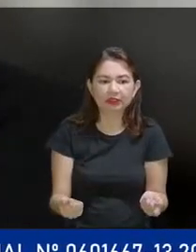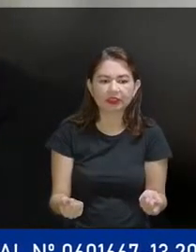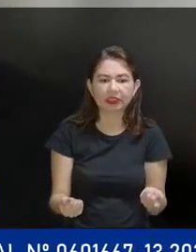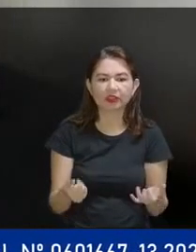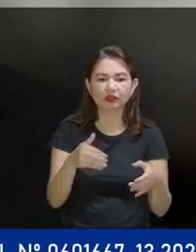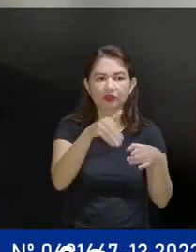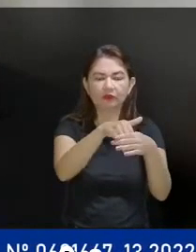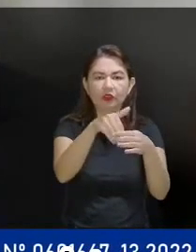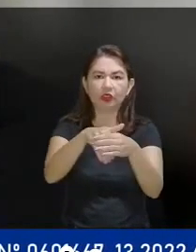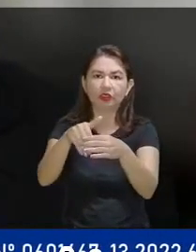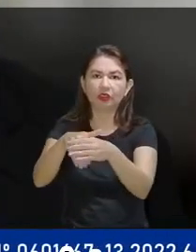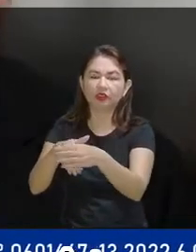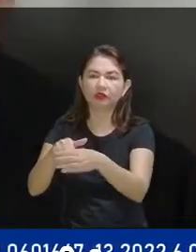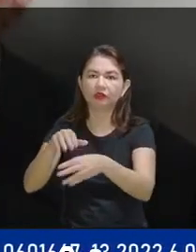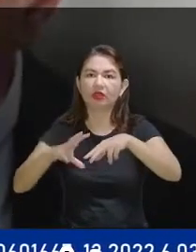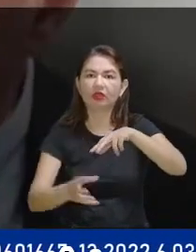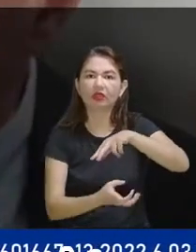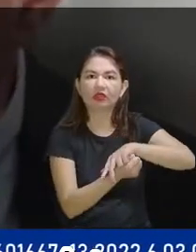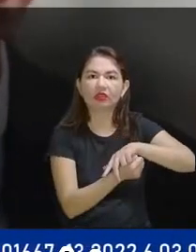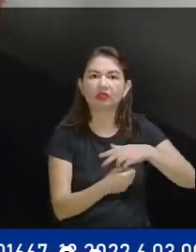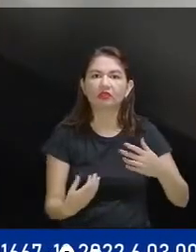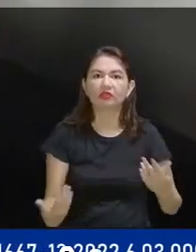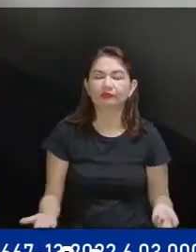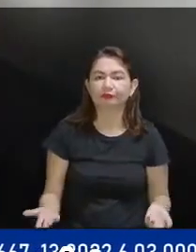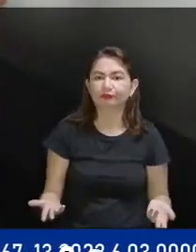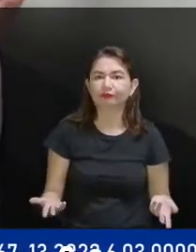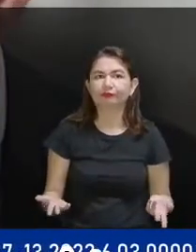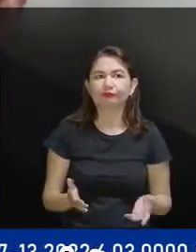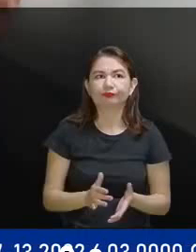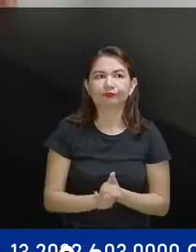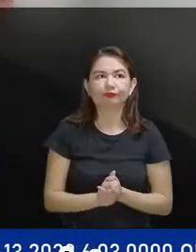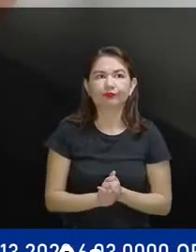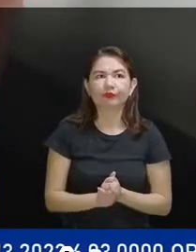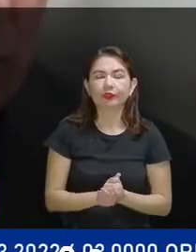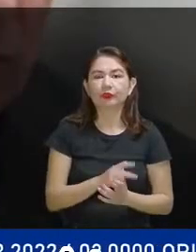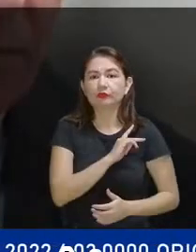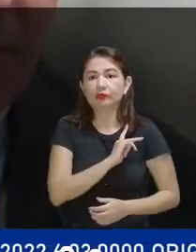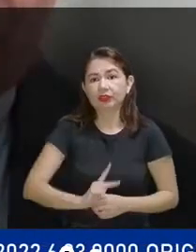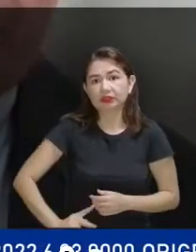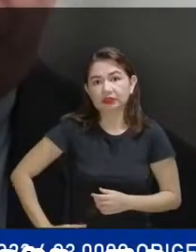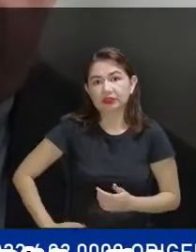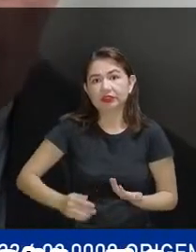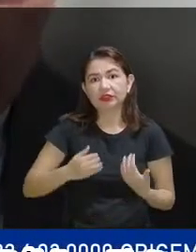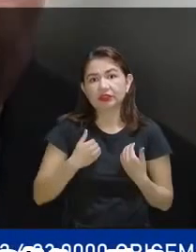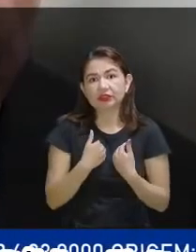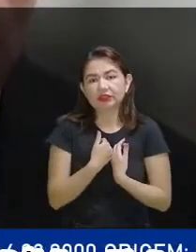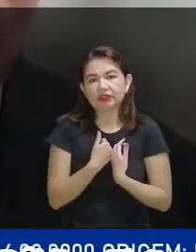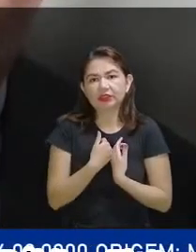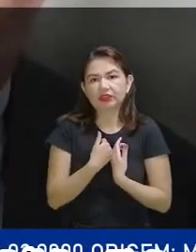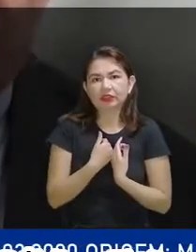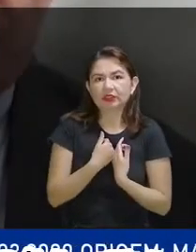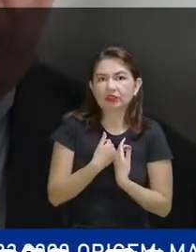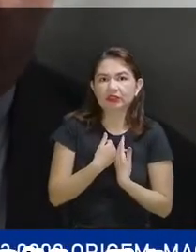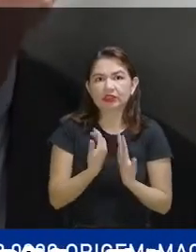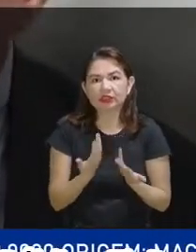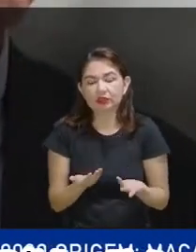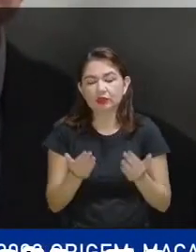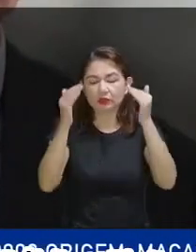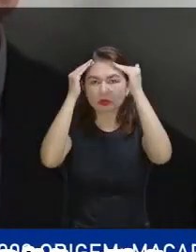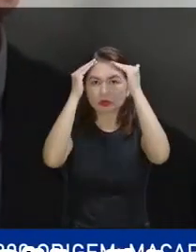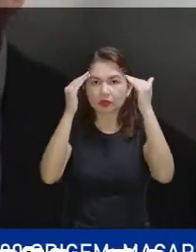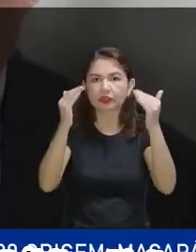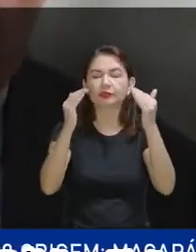captação de sufrágio. E, então, com esses argumentos, senhor presidente, com a máxima vênia, com a devida vênia, com todo